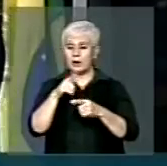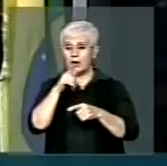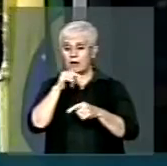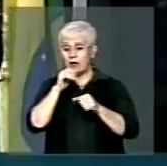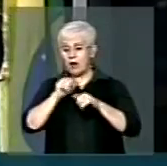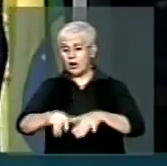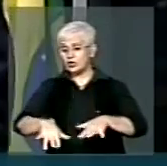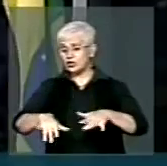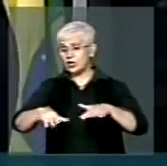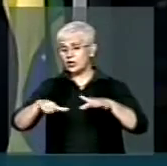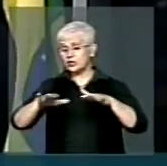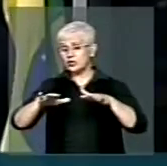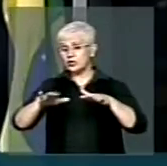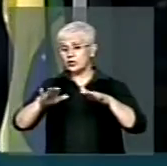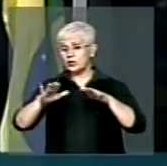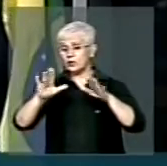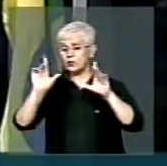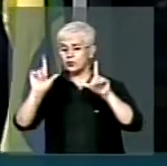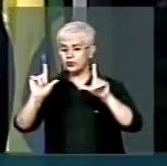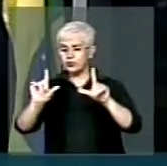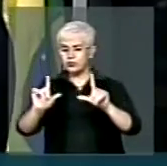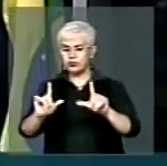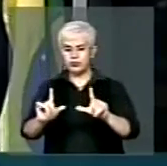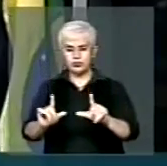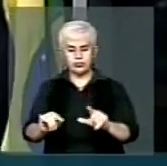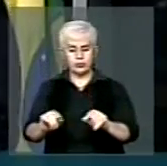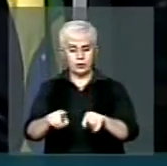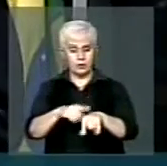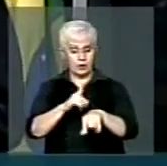da cheia, as